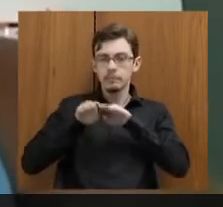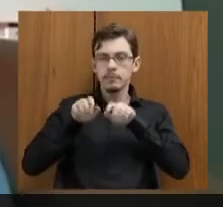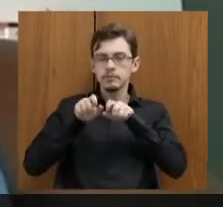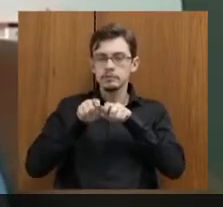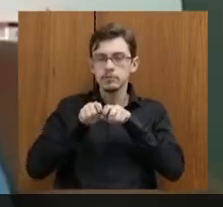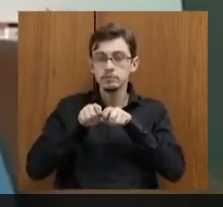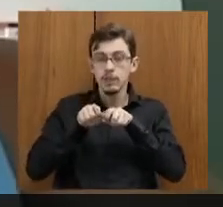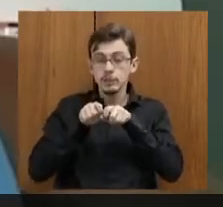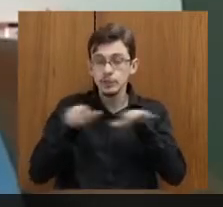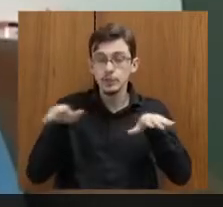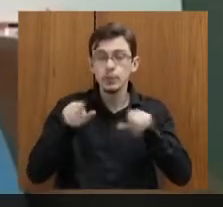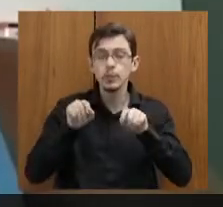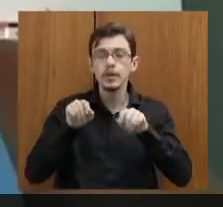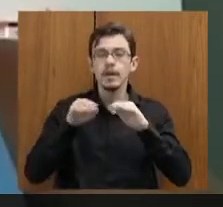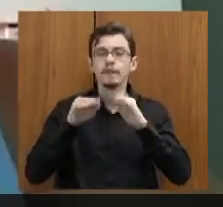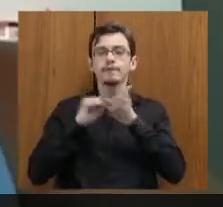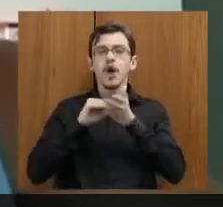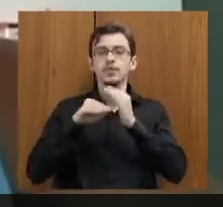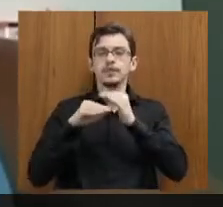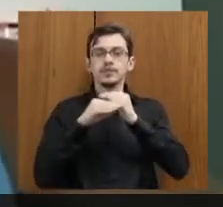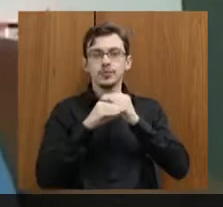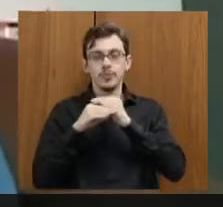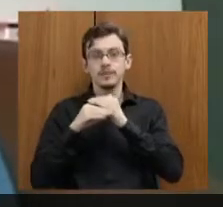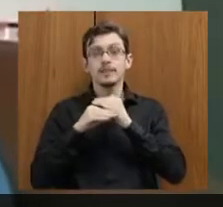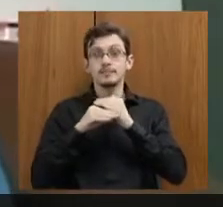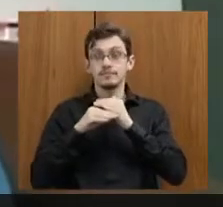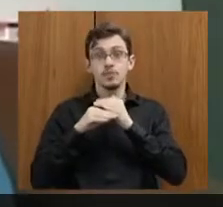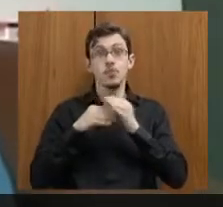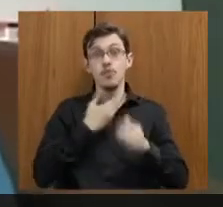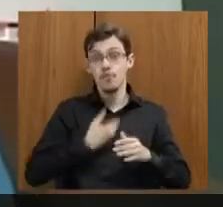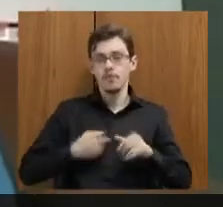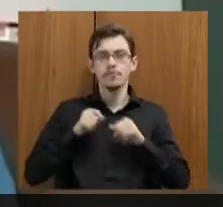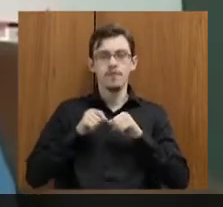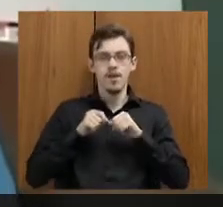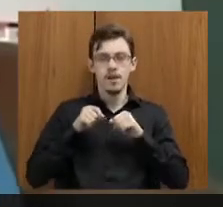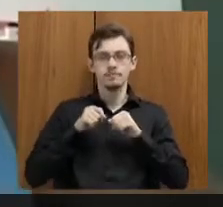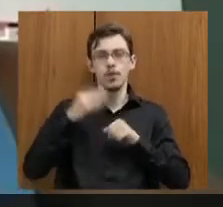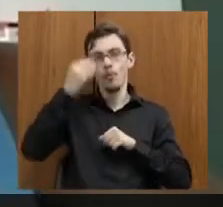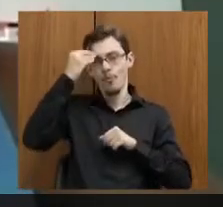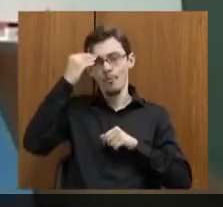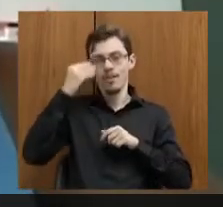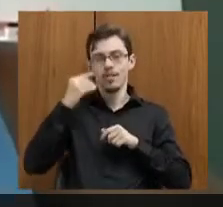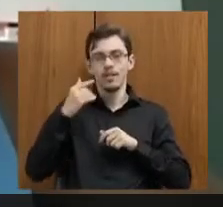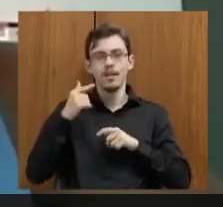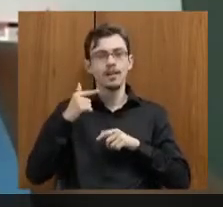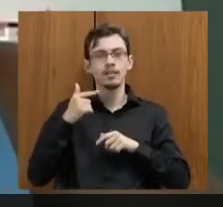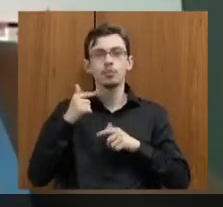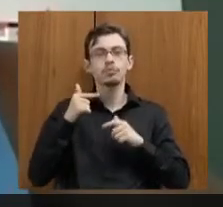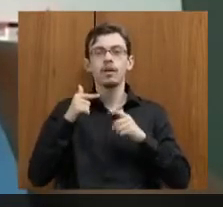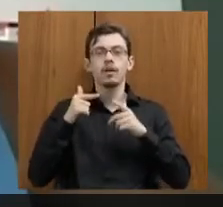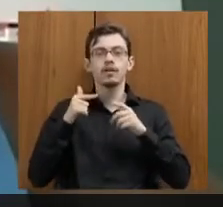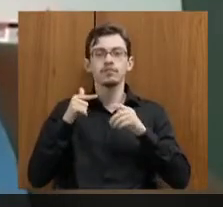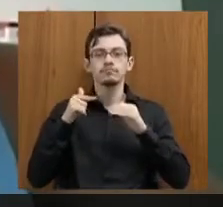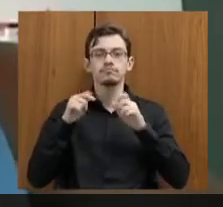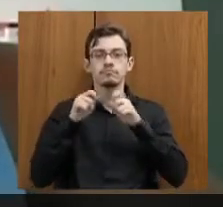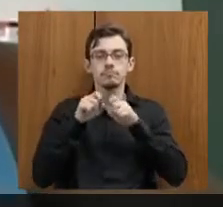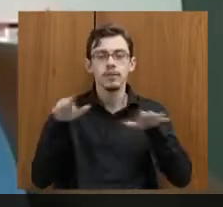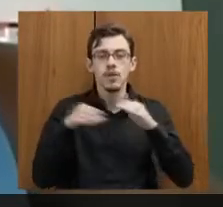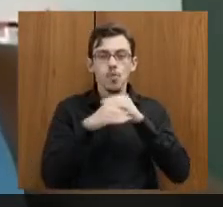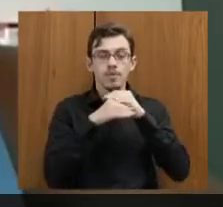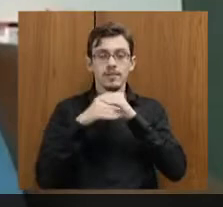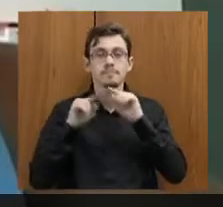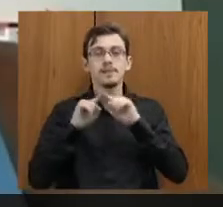de desigualdade para a sua posição também contra majoritária é que em certas